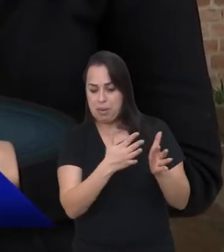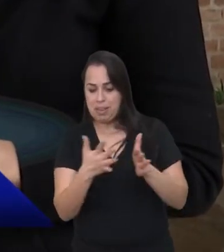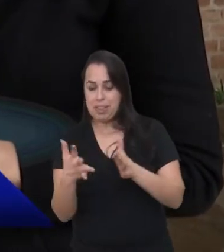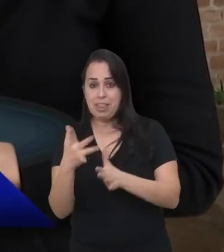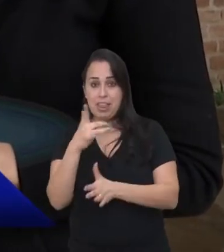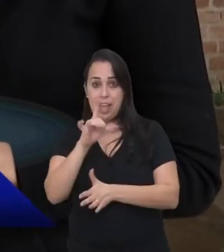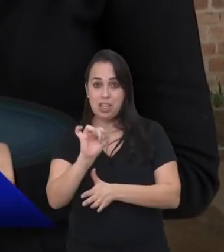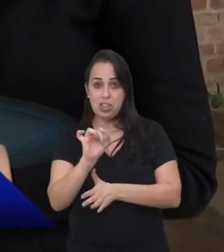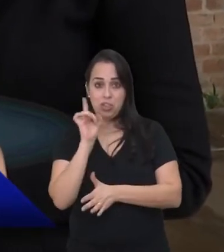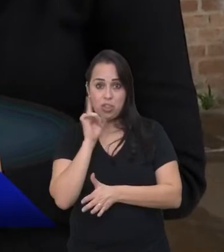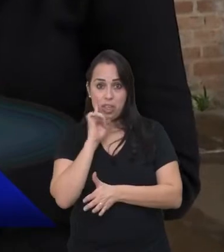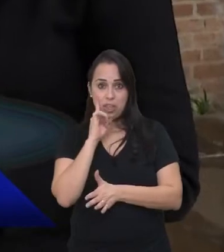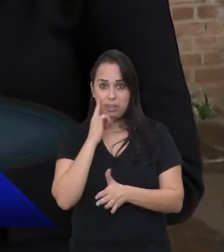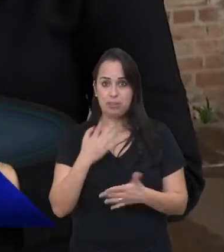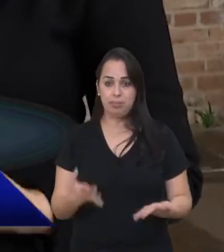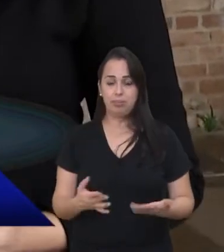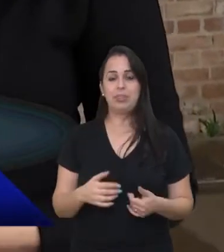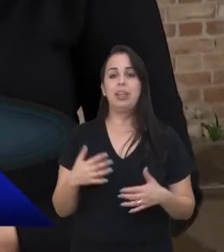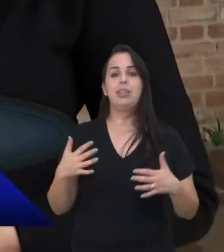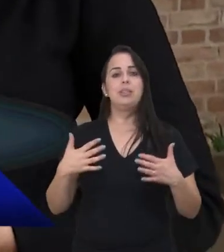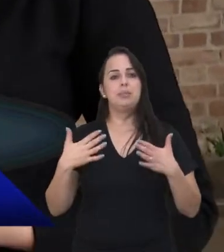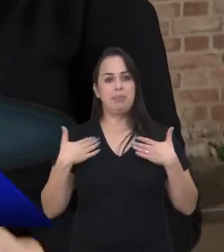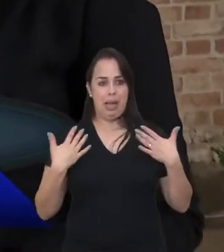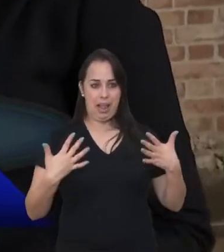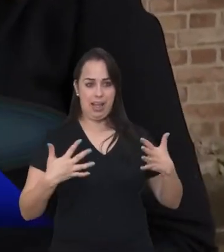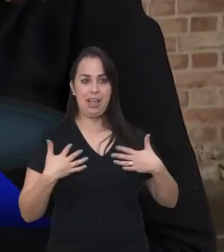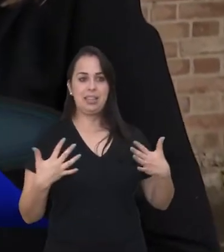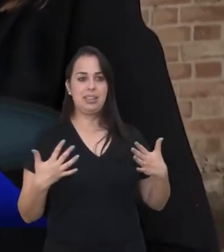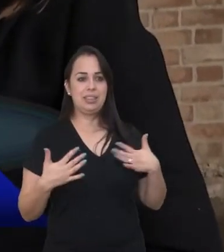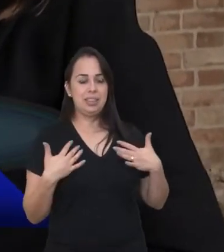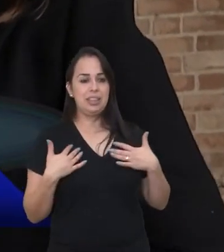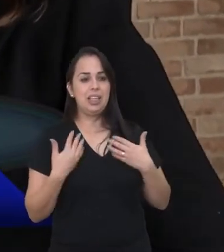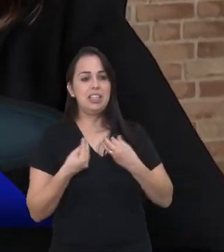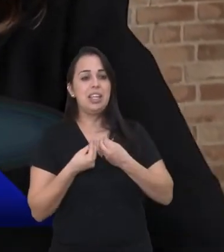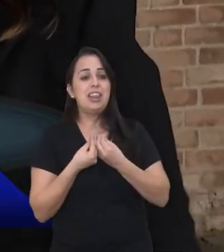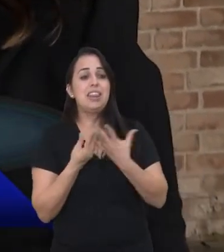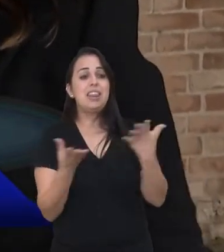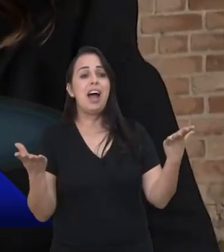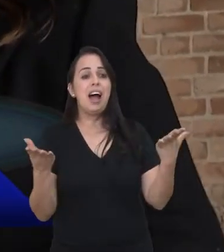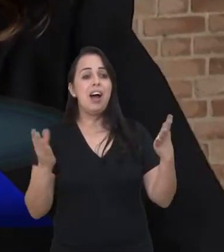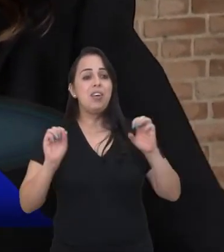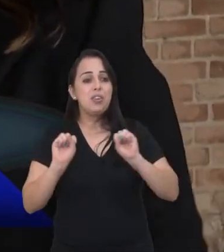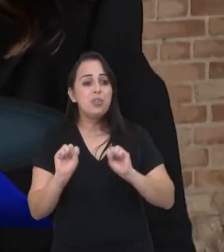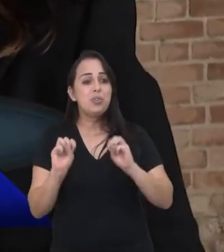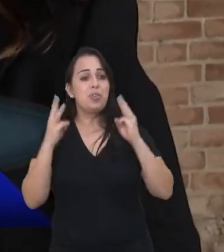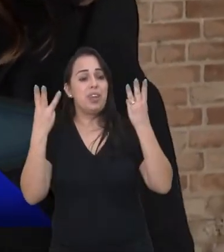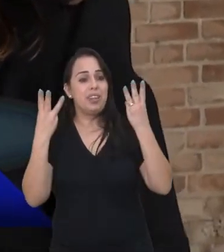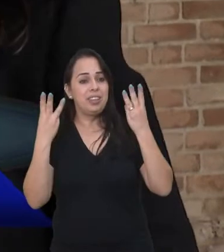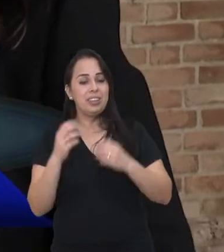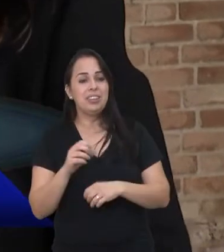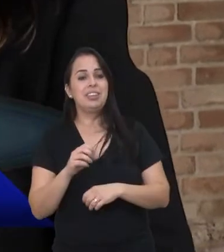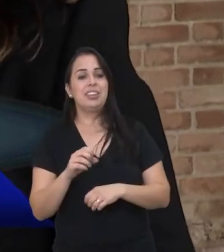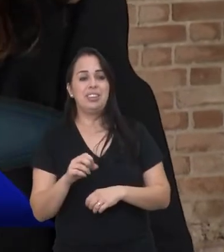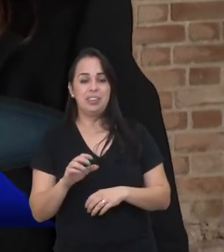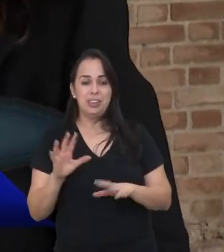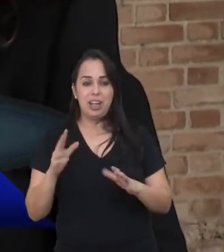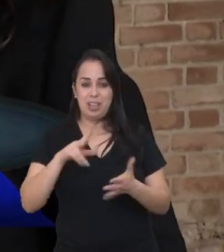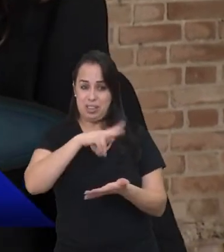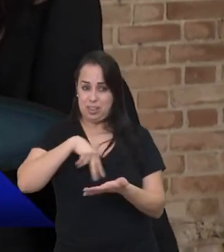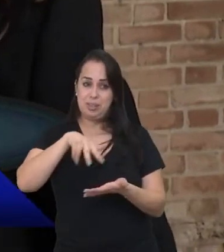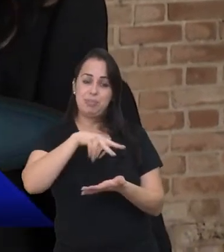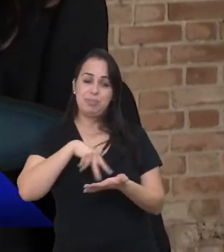e e vai a programação né É isso mesmo é uma alegria para a Fundação Cultural poder disponibilizar essa 32ª edição